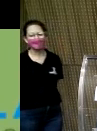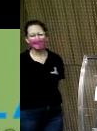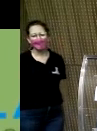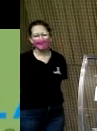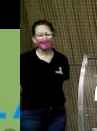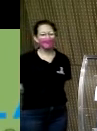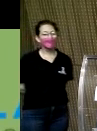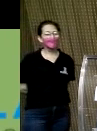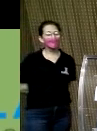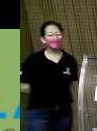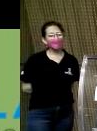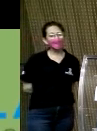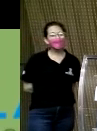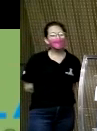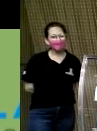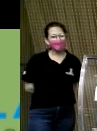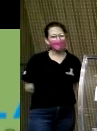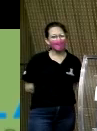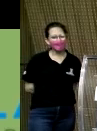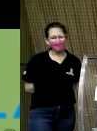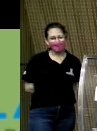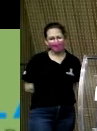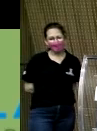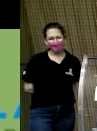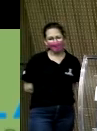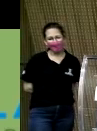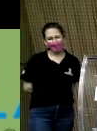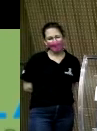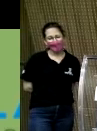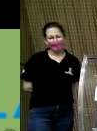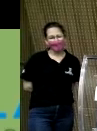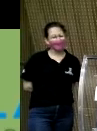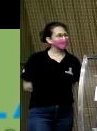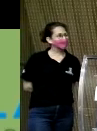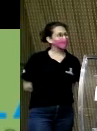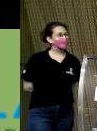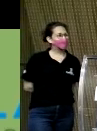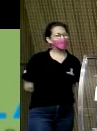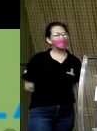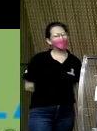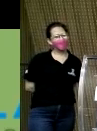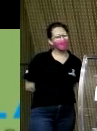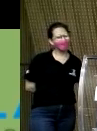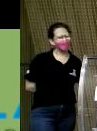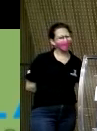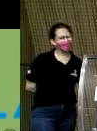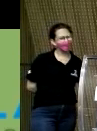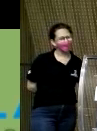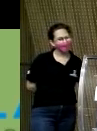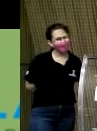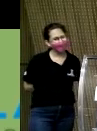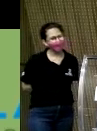30. Então, eu tive uma perda de 50 horas de administrativos. E as antigonas, né? Que sabia tudo de sistema,